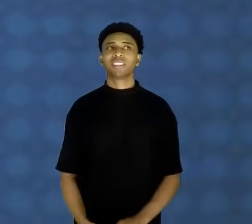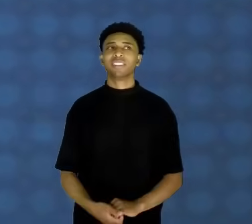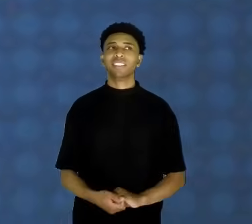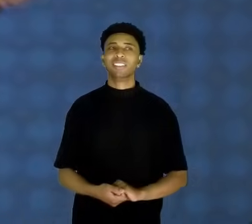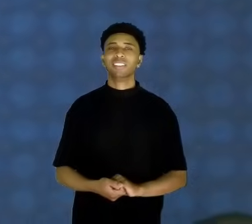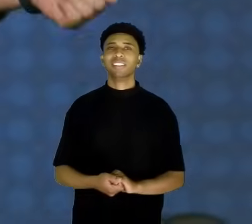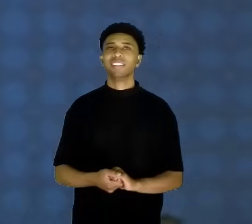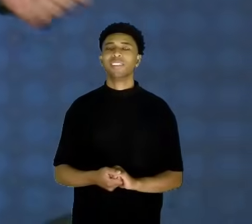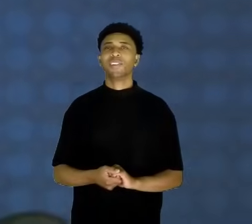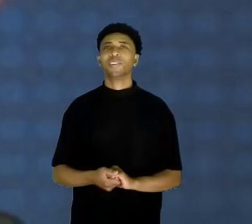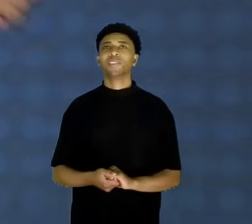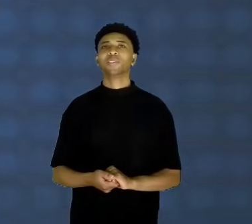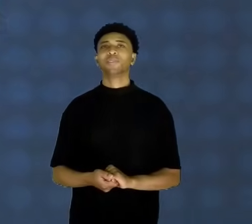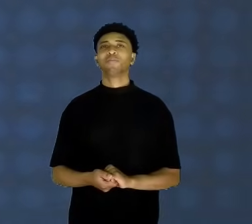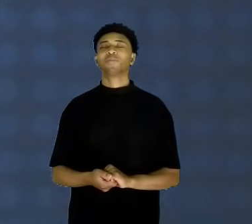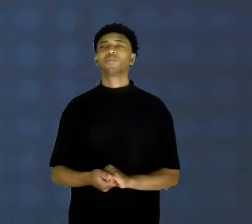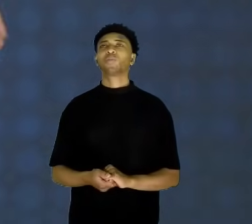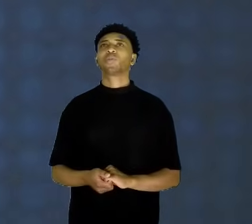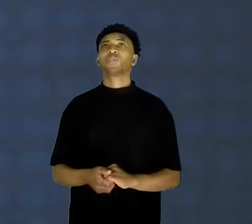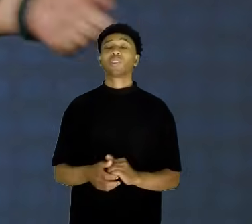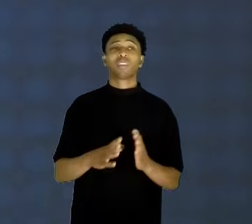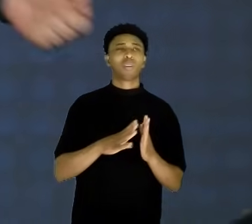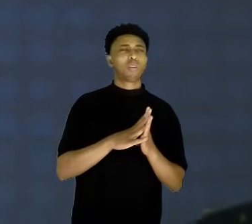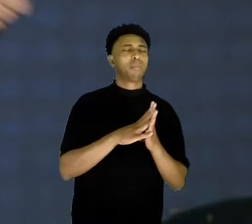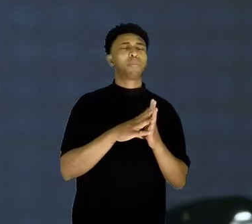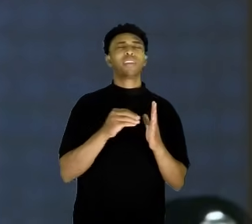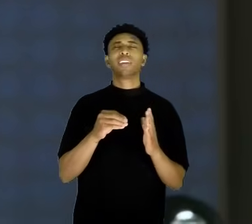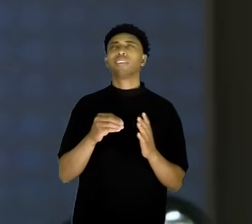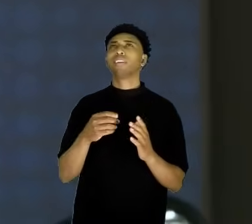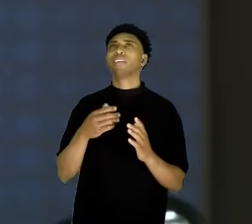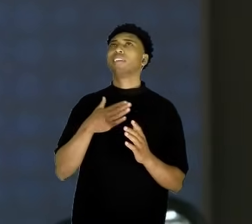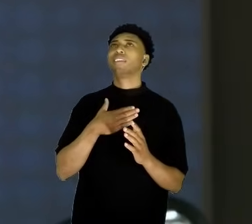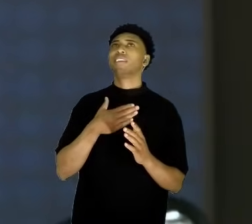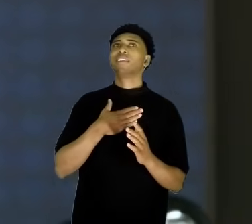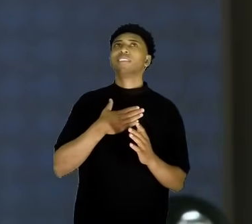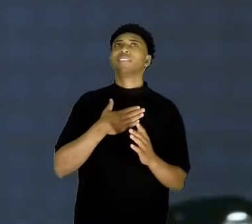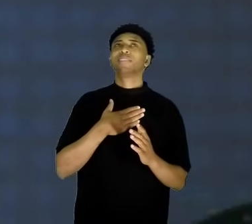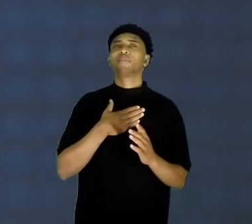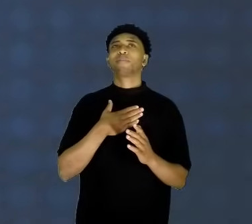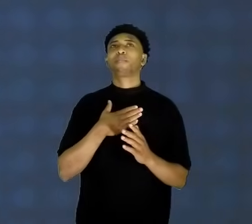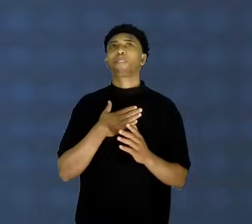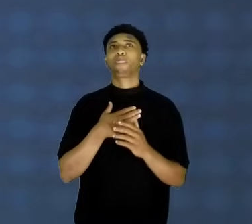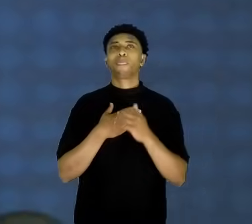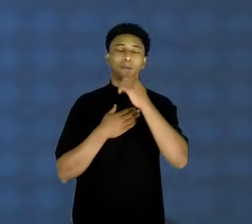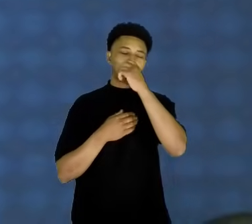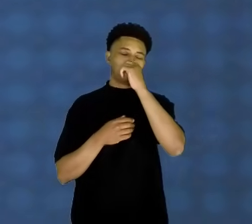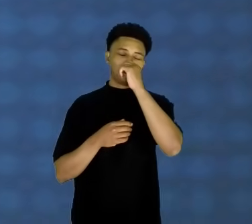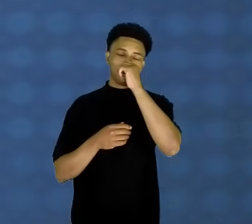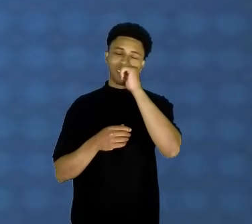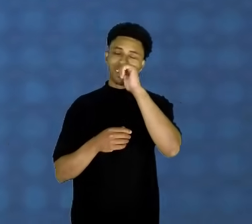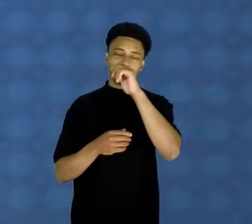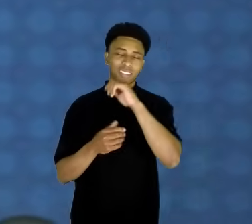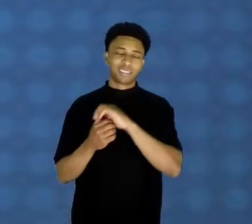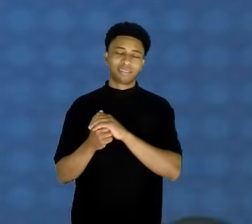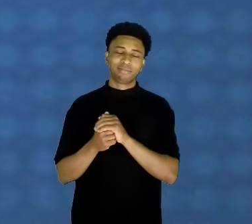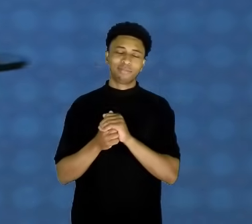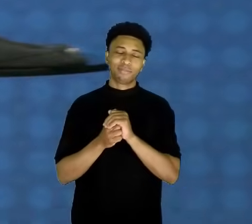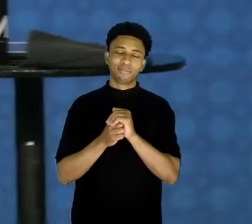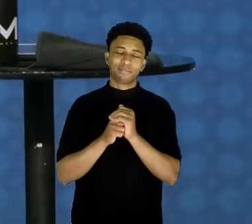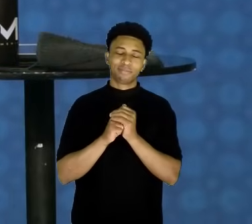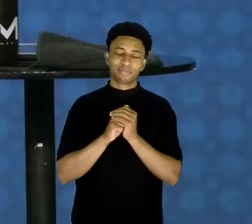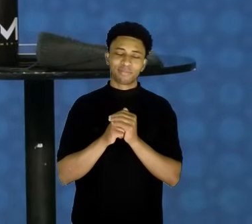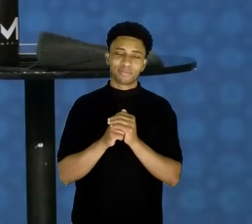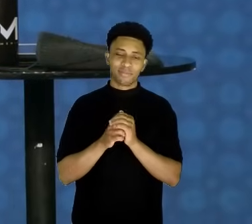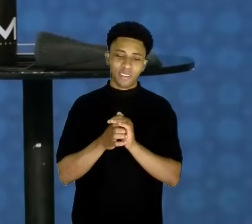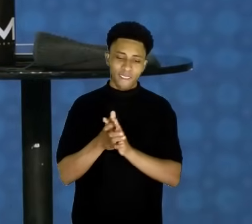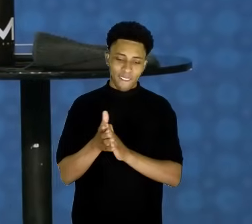comigo: pele de rinoceronte, sangue de barata e coração de leão. O ego.